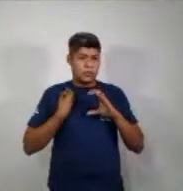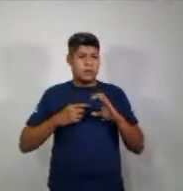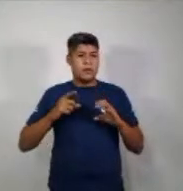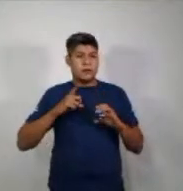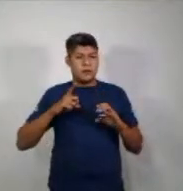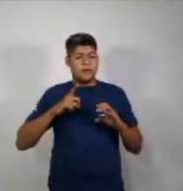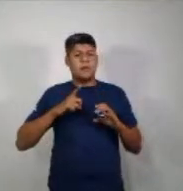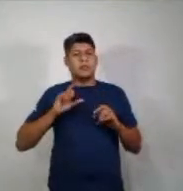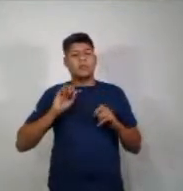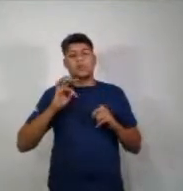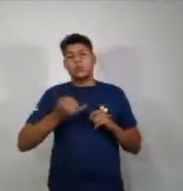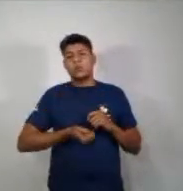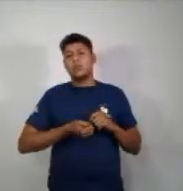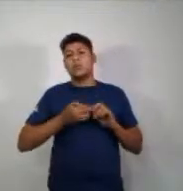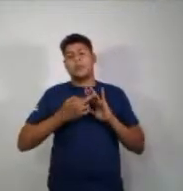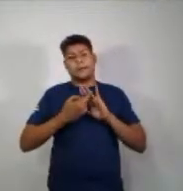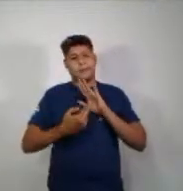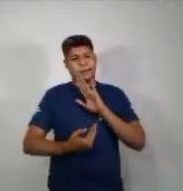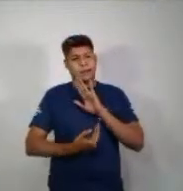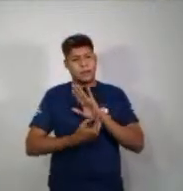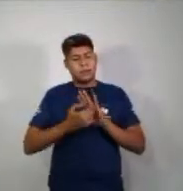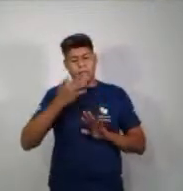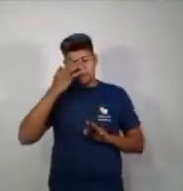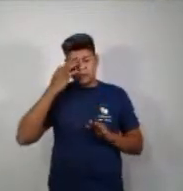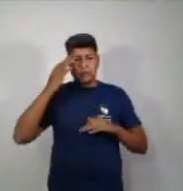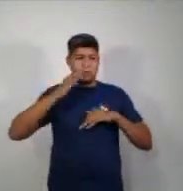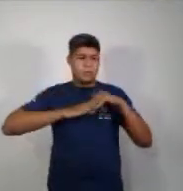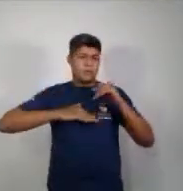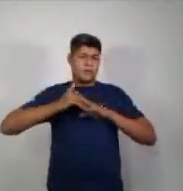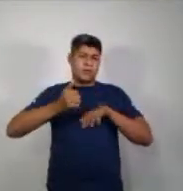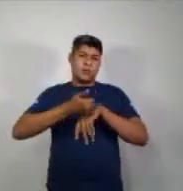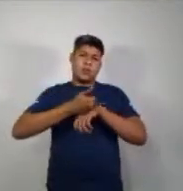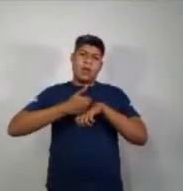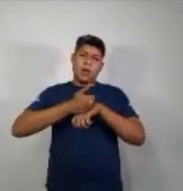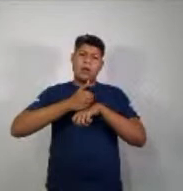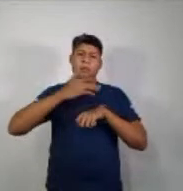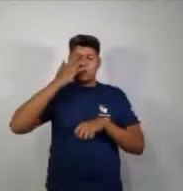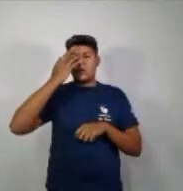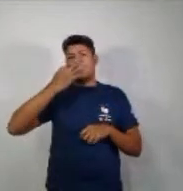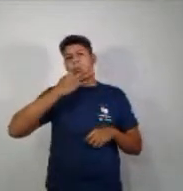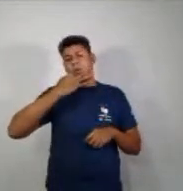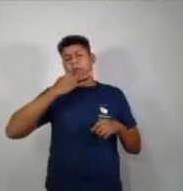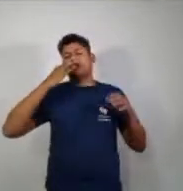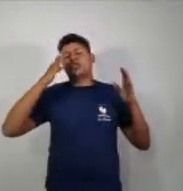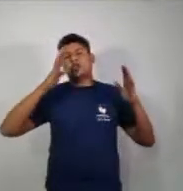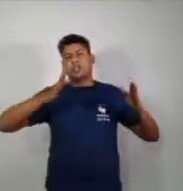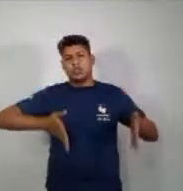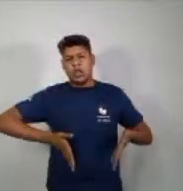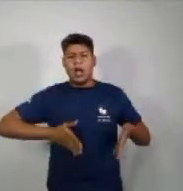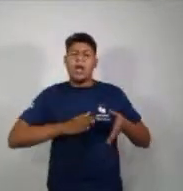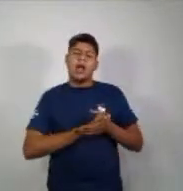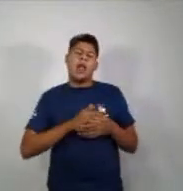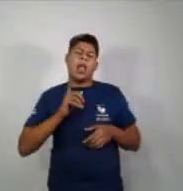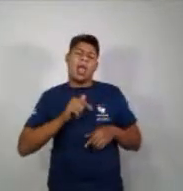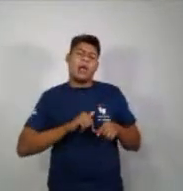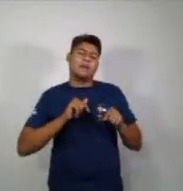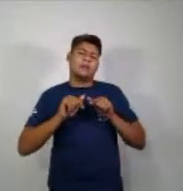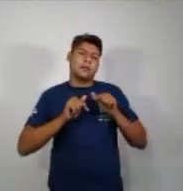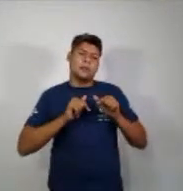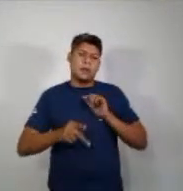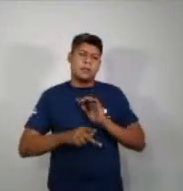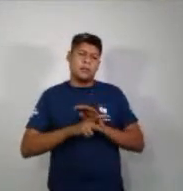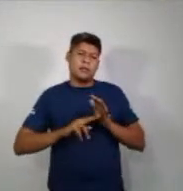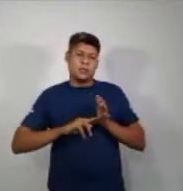as notas, enfim, como era um autor que ele conhecia, né, do avesso, ele foi um trabalho realmente de